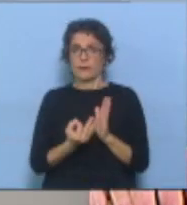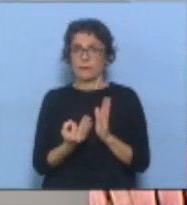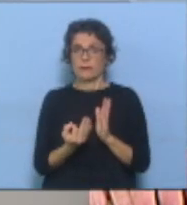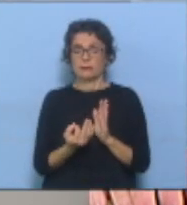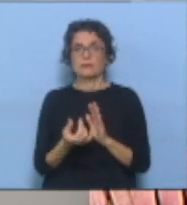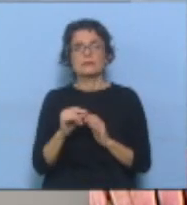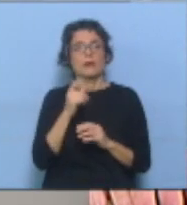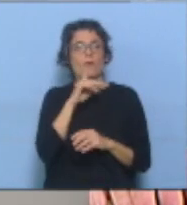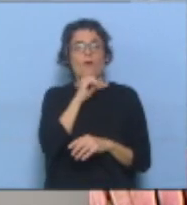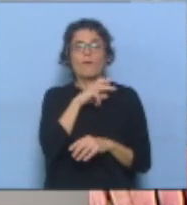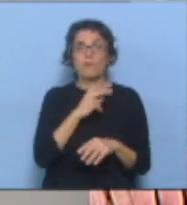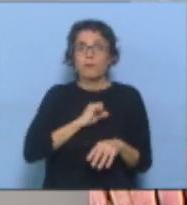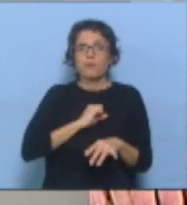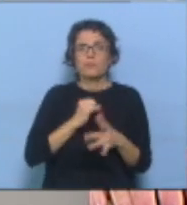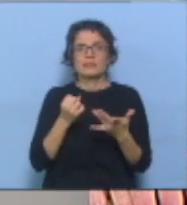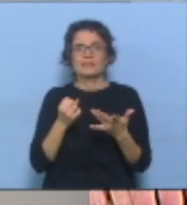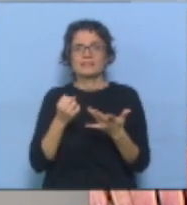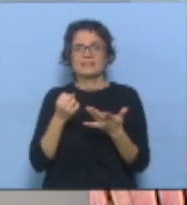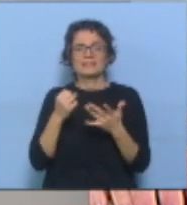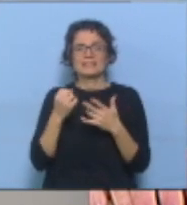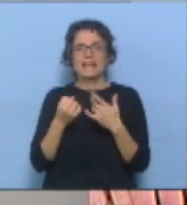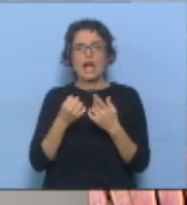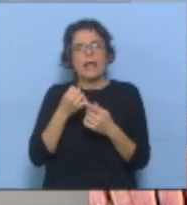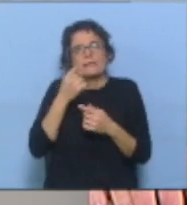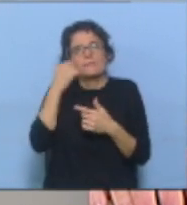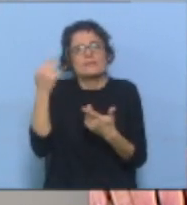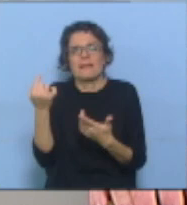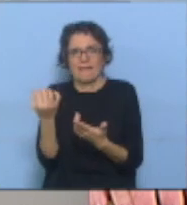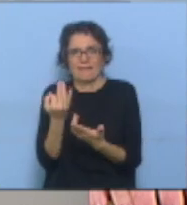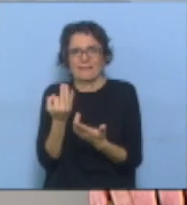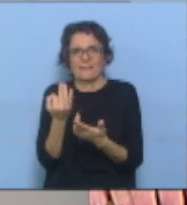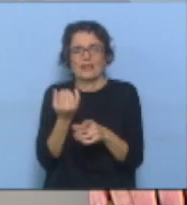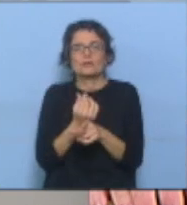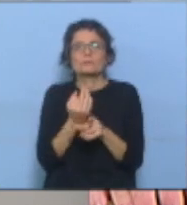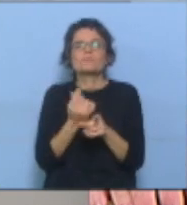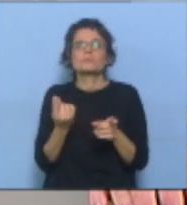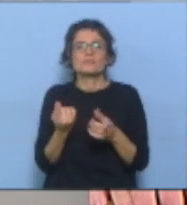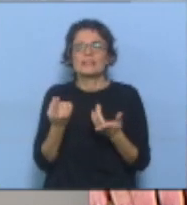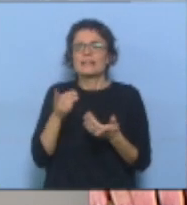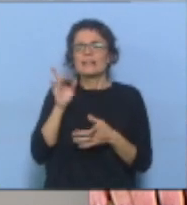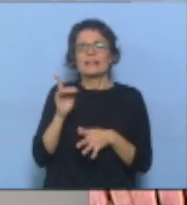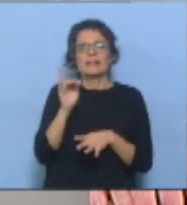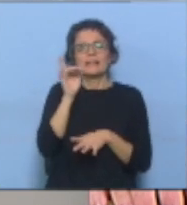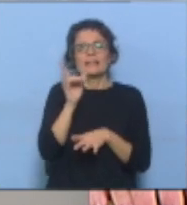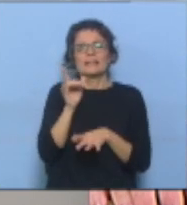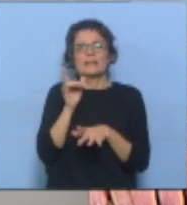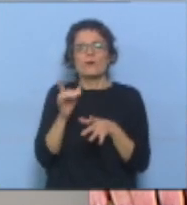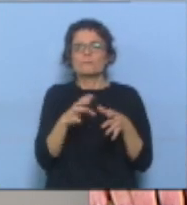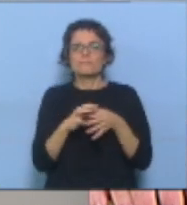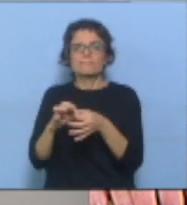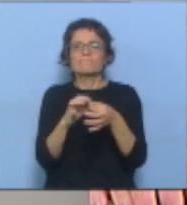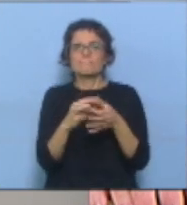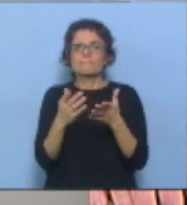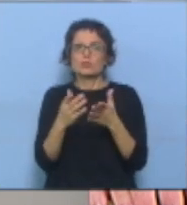que muitas vezes gozava um pouco com ela, para ela ser muito lenta a fazer as coisas. Mas ela conseguia ter uma relação com o tempo que eu acho que tinha a ver